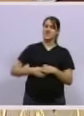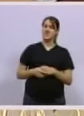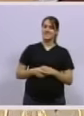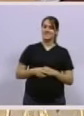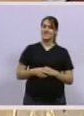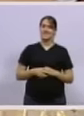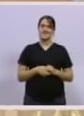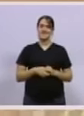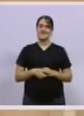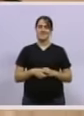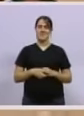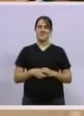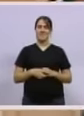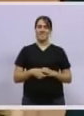outro.